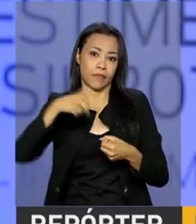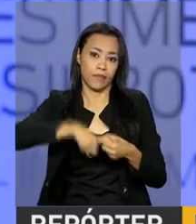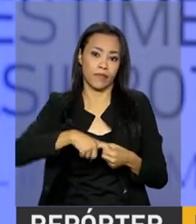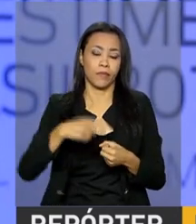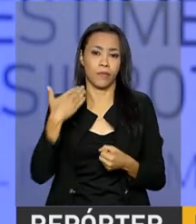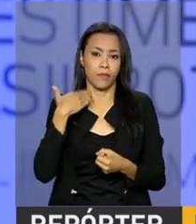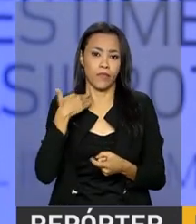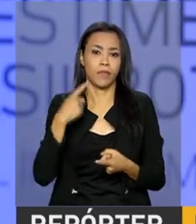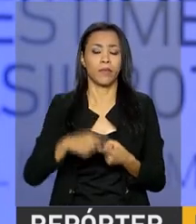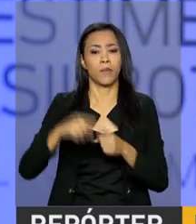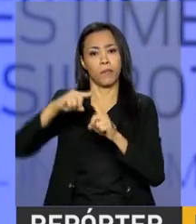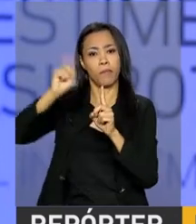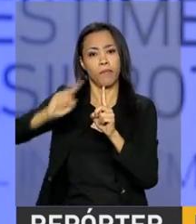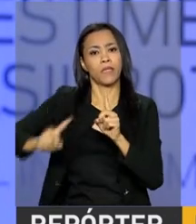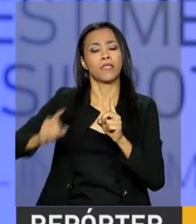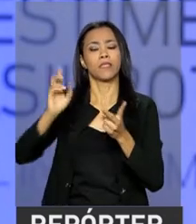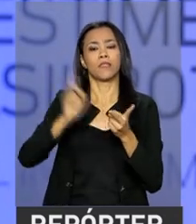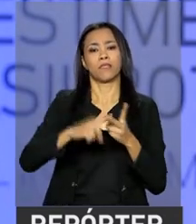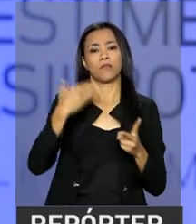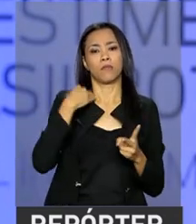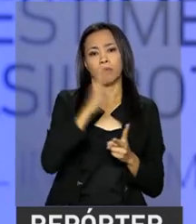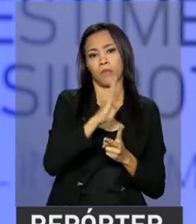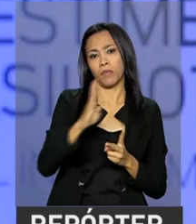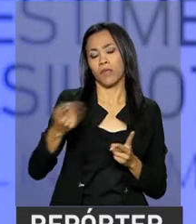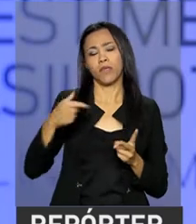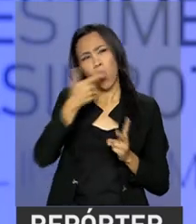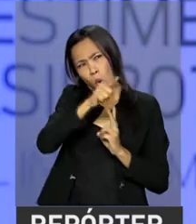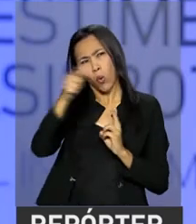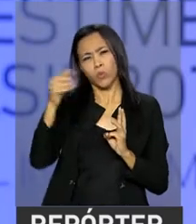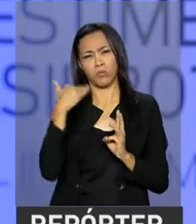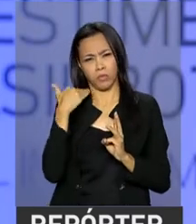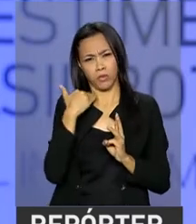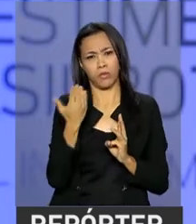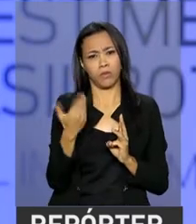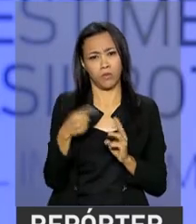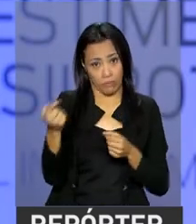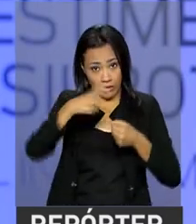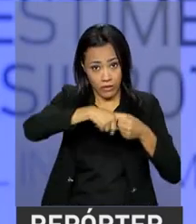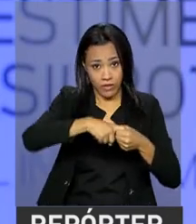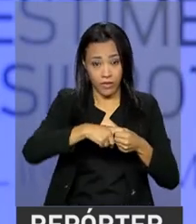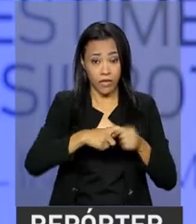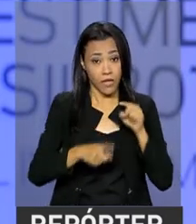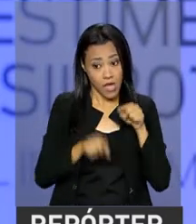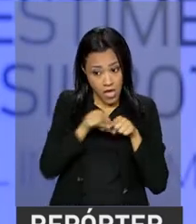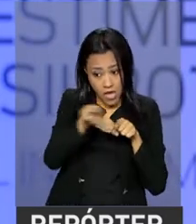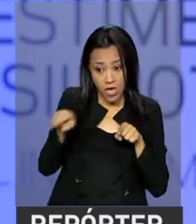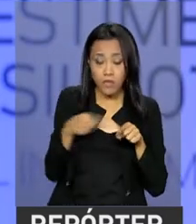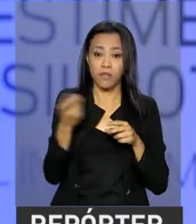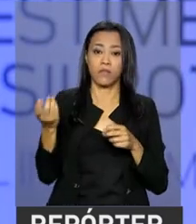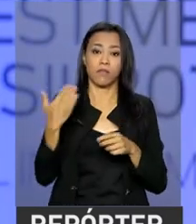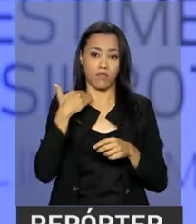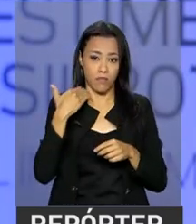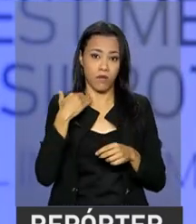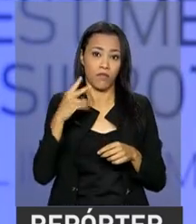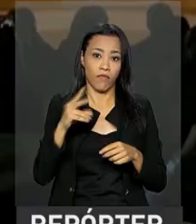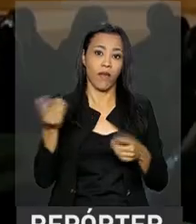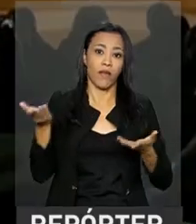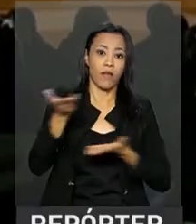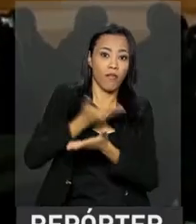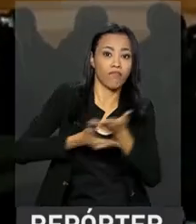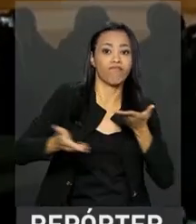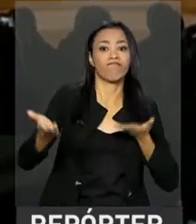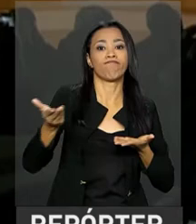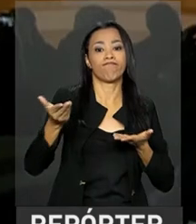o banco do brasil qualquer outro banco então esse banco fará as vezes do lado brasileiro o